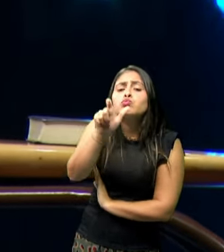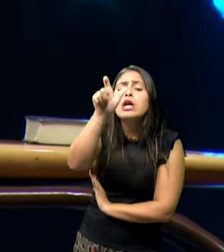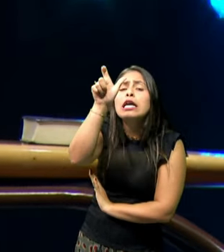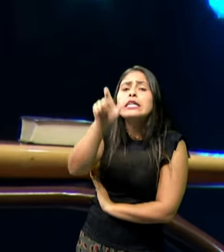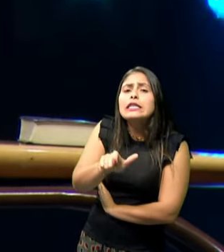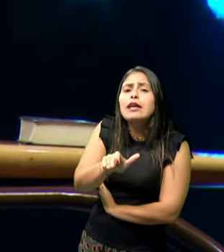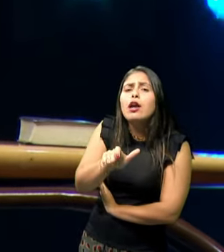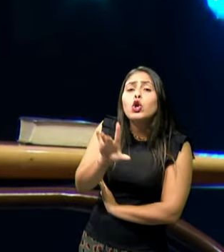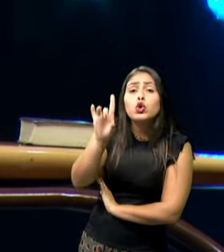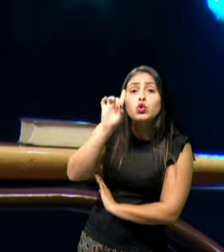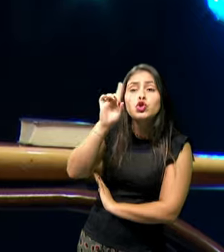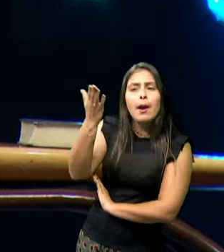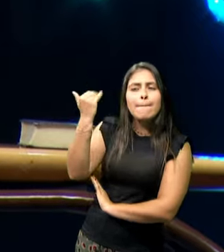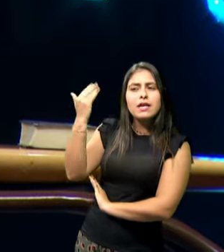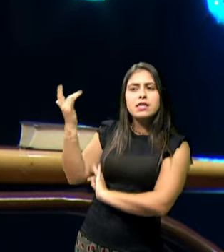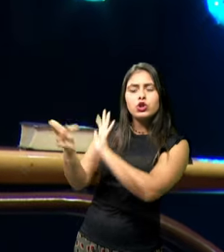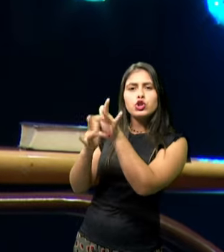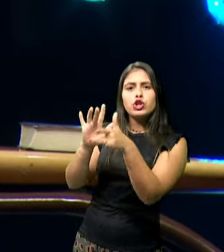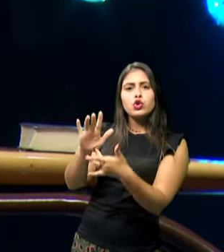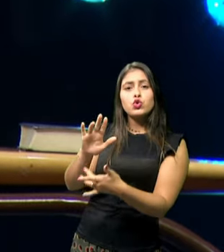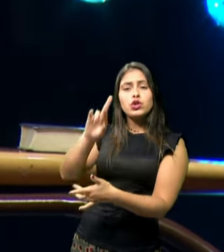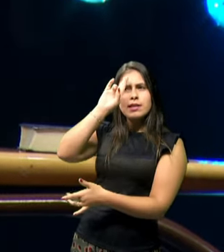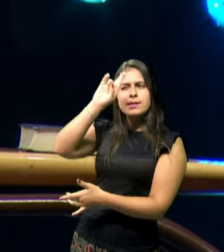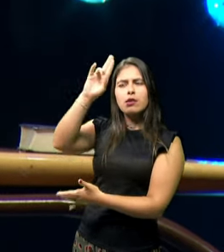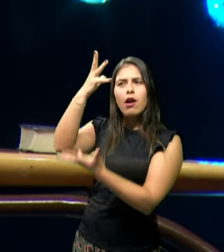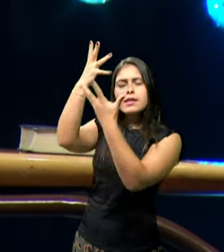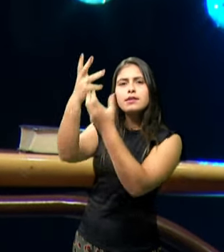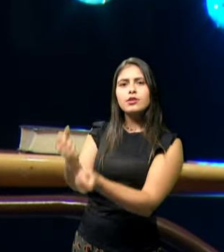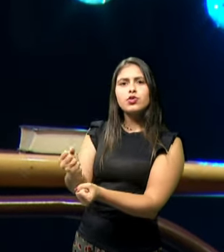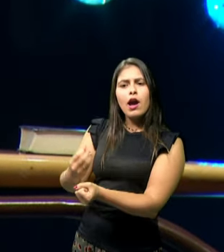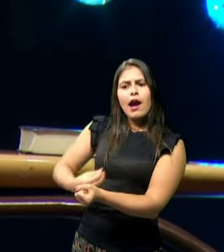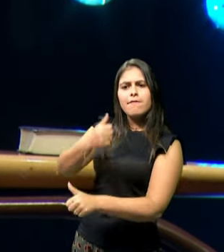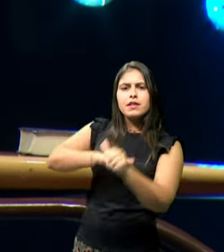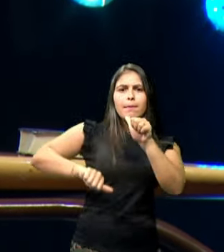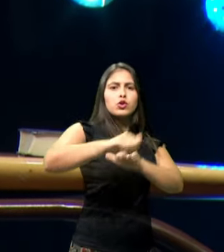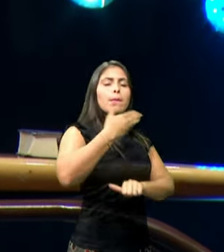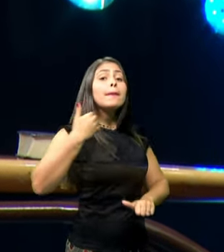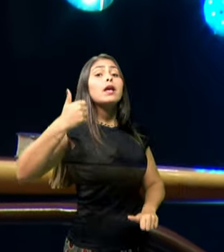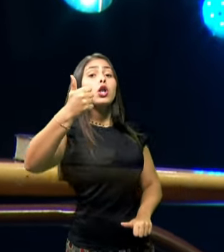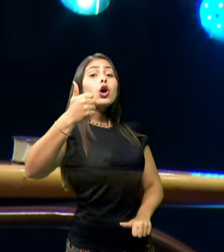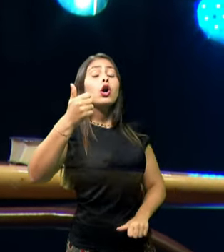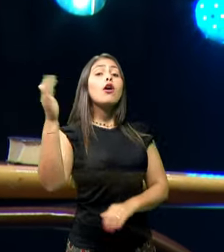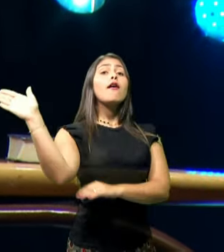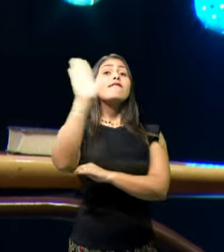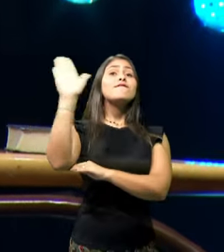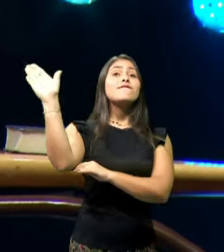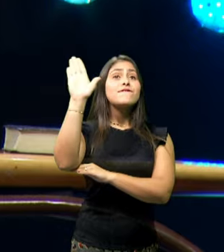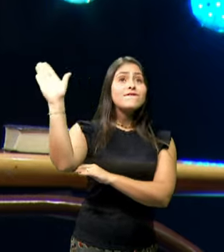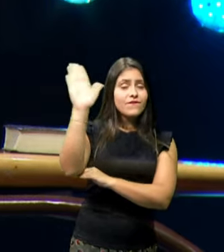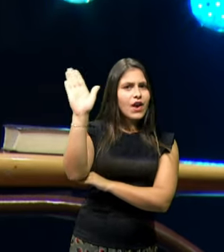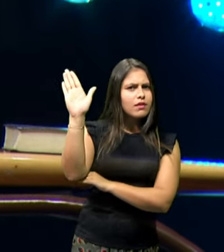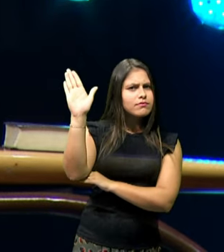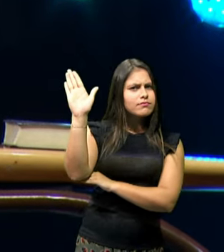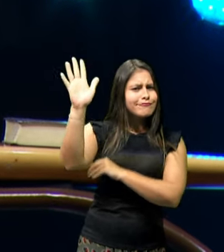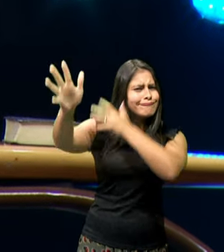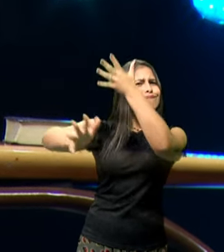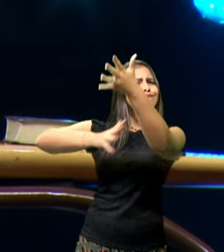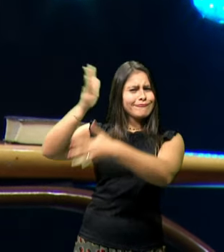o dia que aceitou a Cristo como o Senhor da sua vida mudou para melhor? Levanta a mão, dá um brado, diz aí alguma coisa